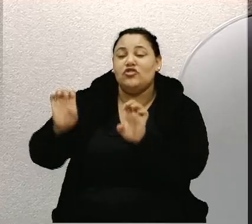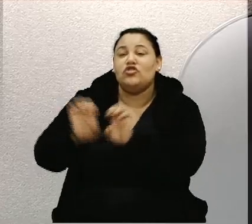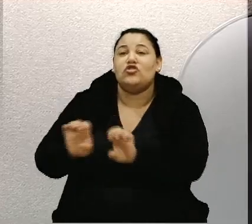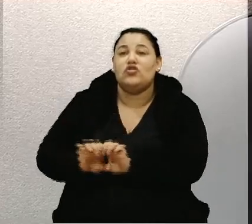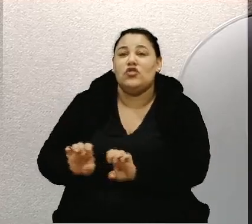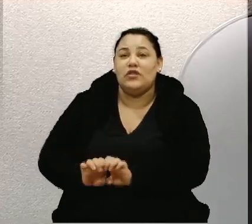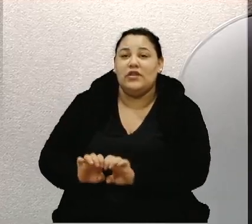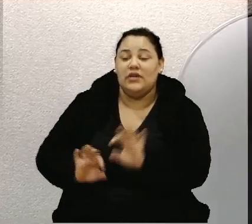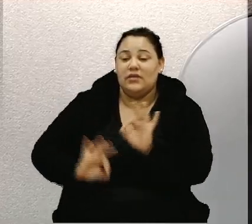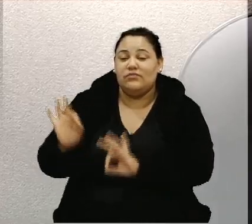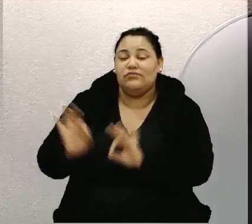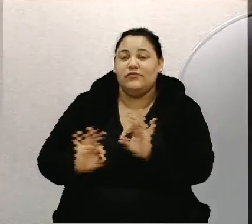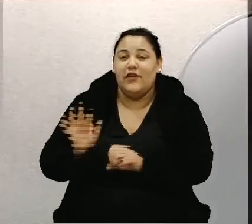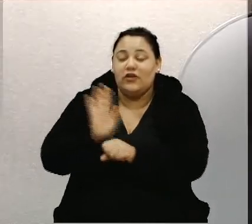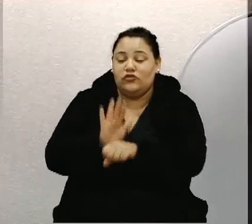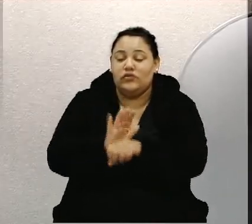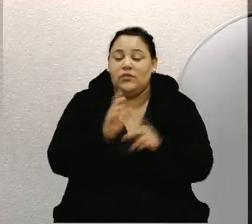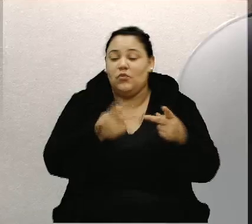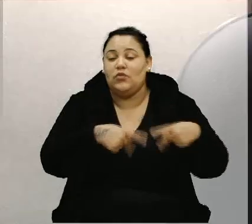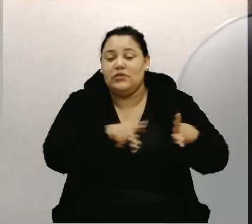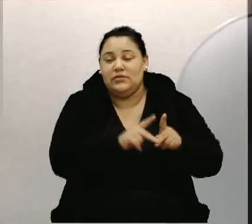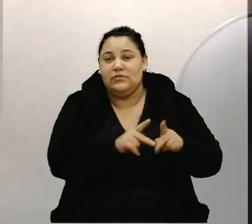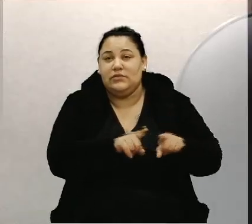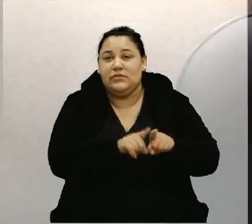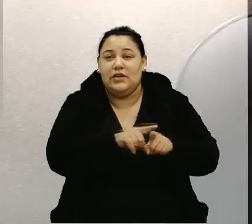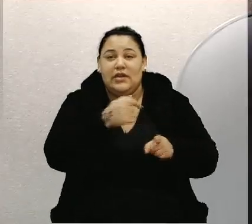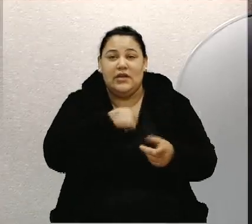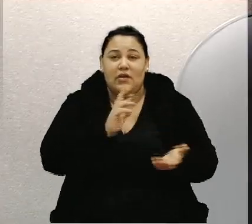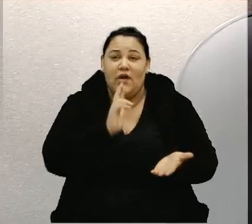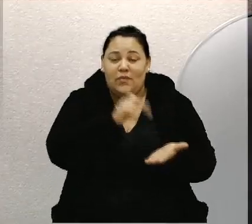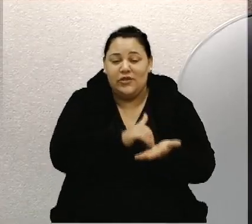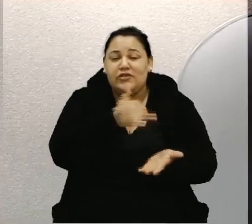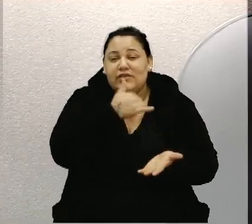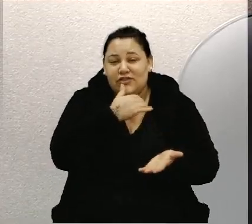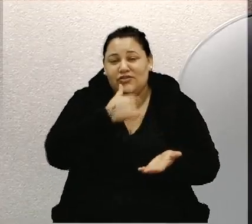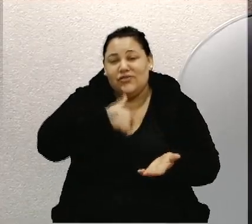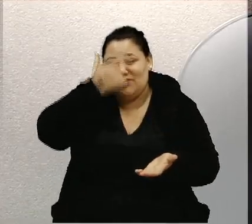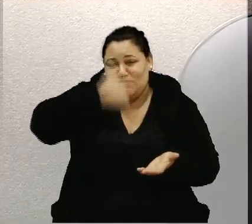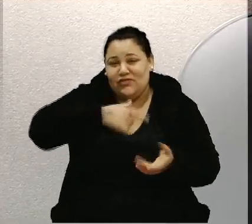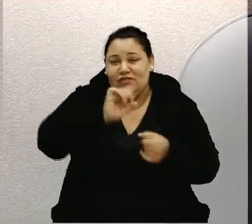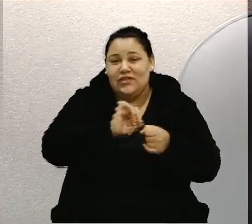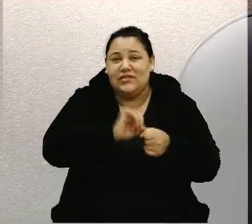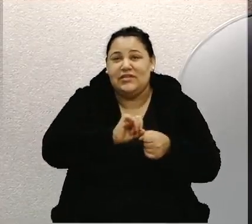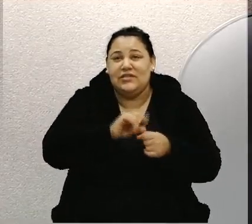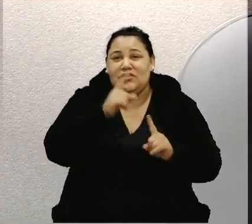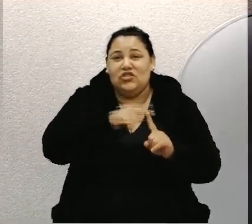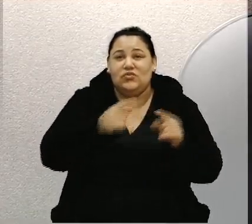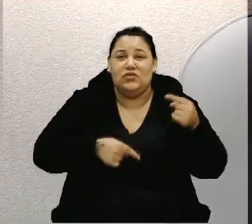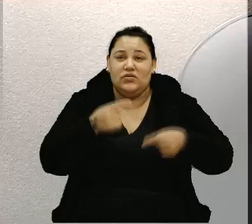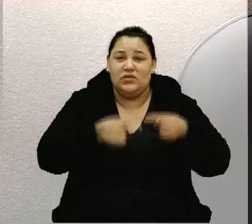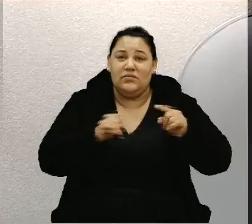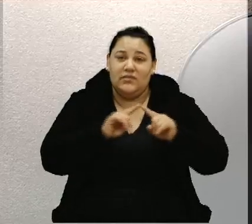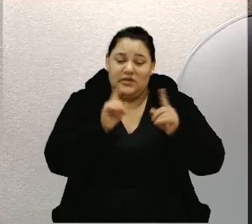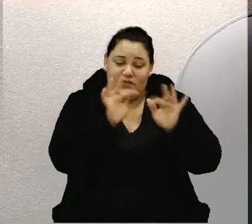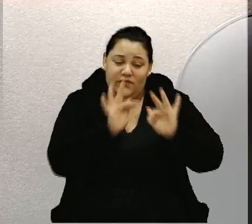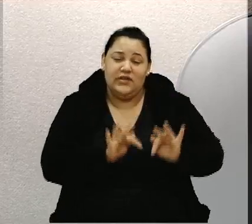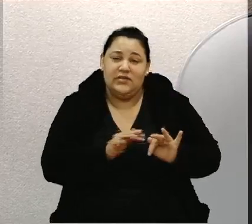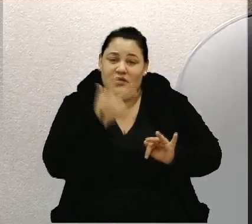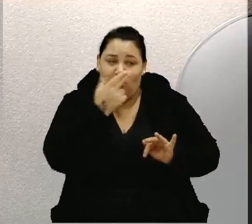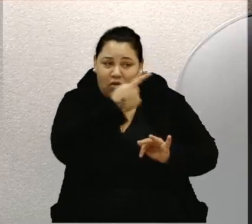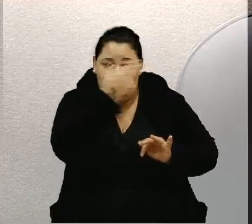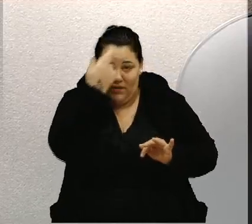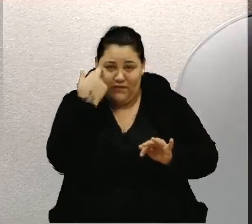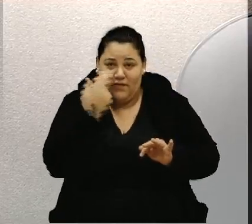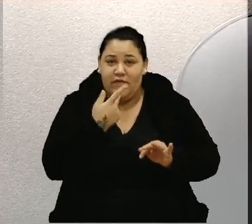que vai ajudar a população. E eu realmente lamento que a gente esteja fazendo esse tipo de debate, mas fico feliz, Como o vereador Rafael